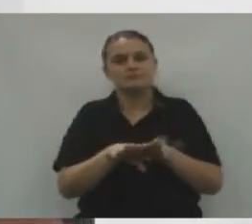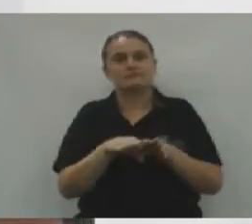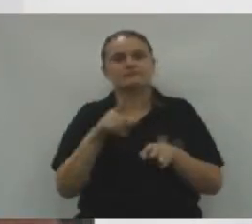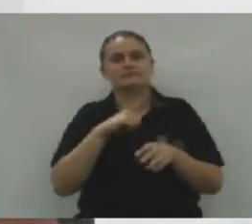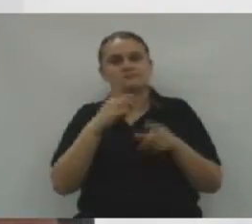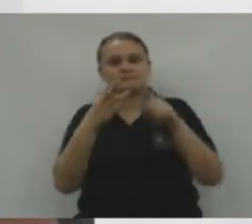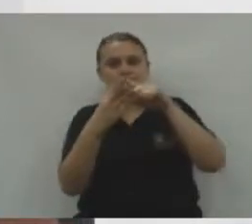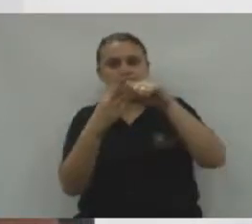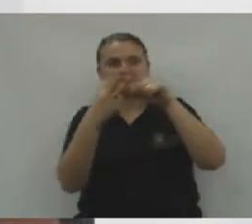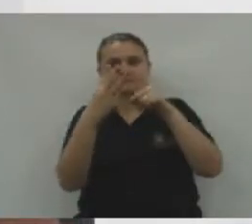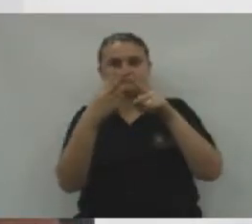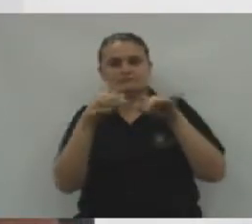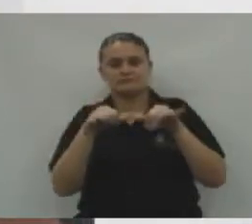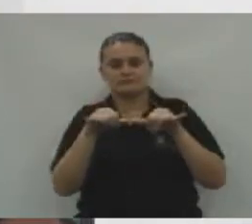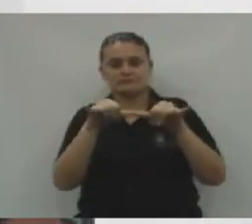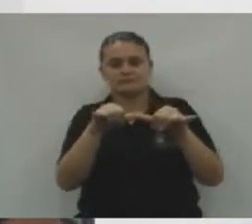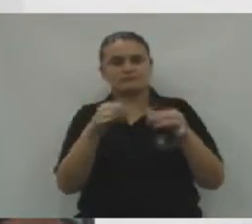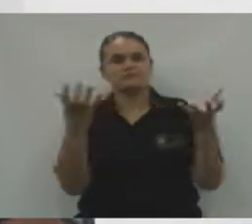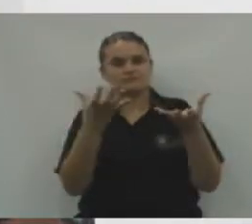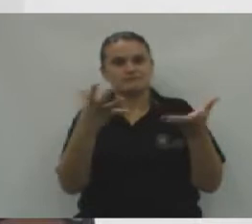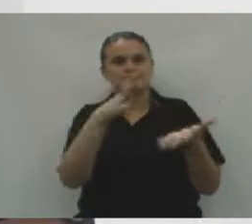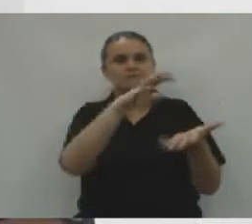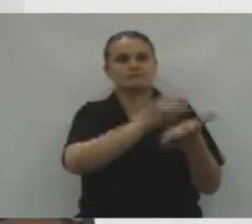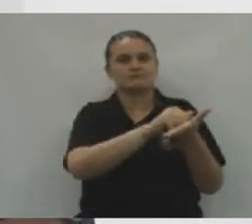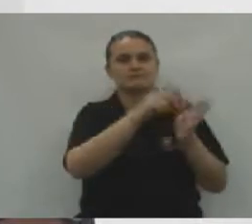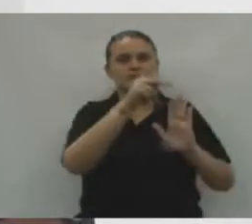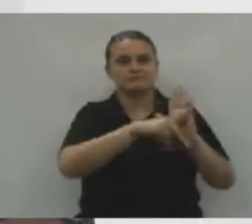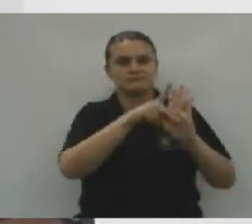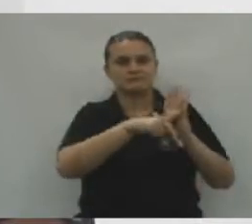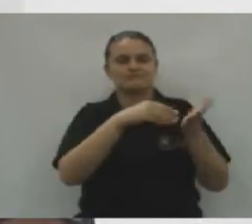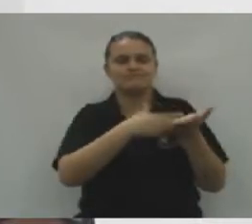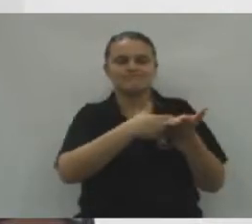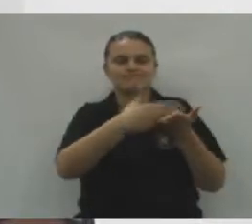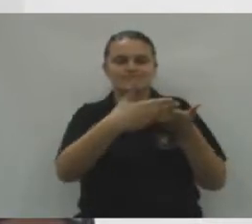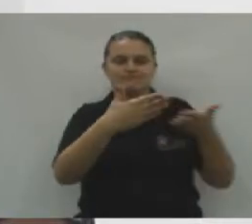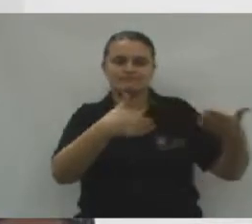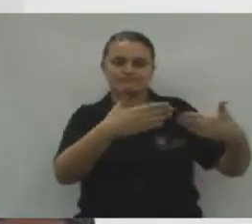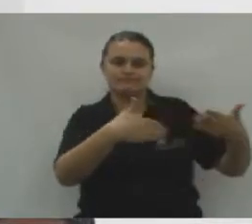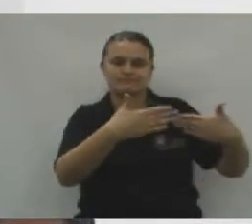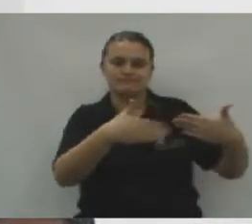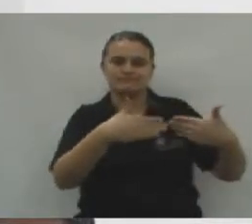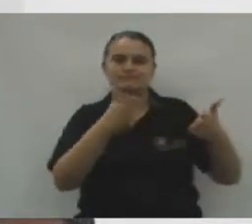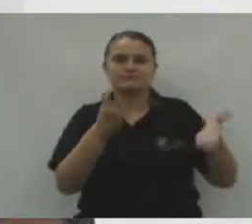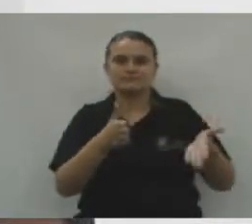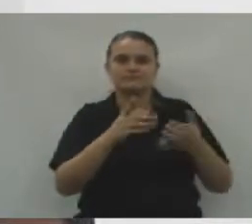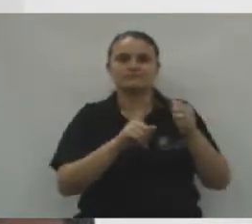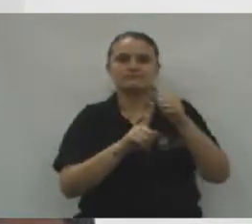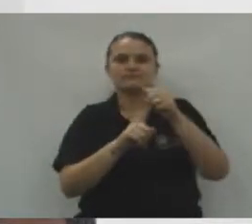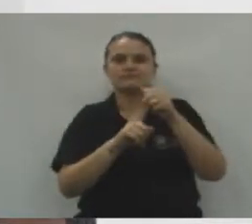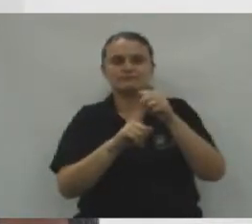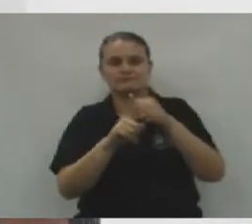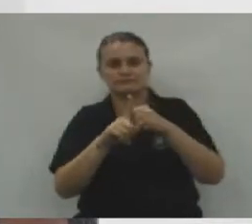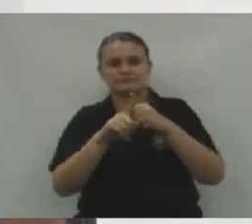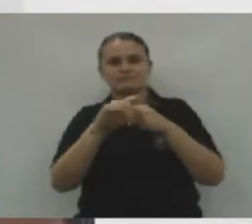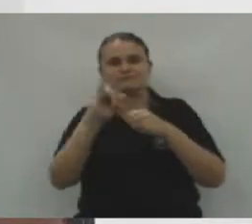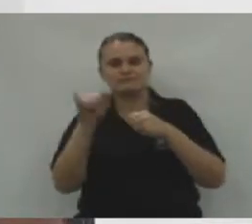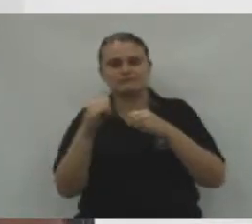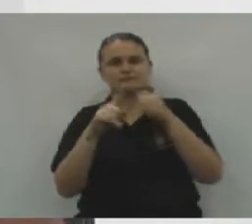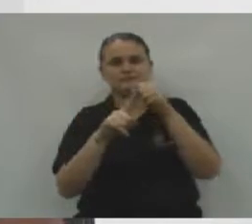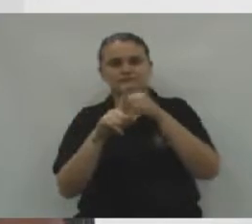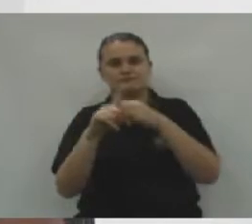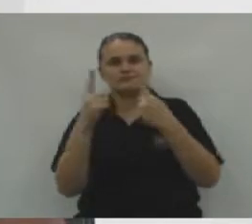3 supermercados que já aderiram ao projeto, que devem iniciar as negociações com nossos produtores agora, no início do ano. Um dos